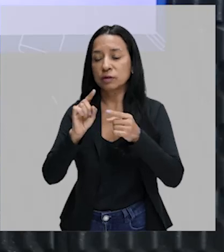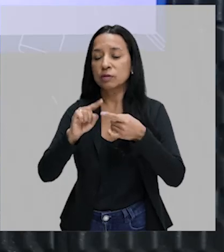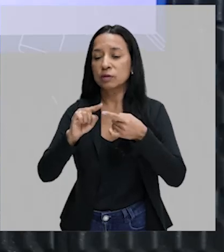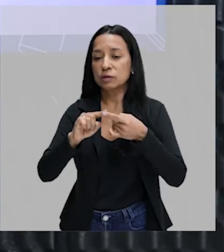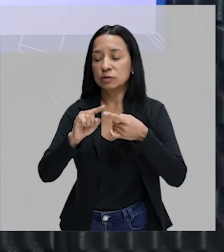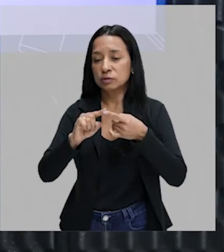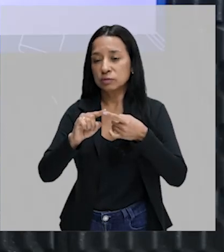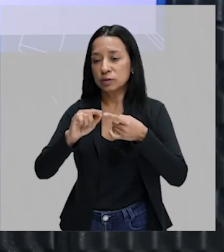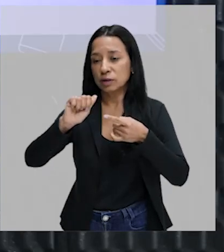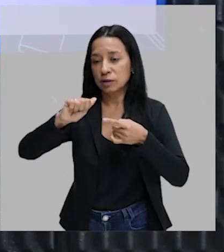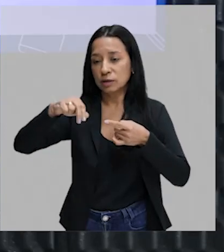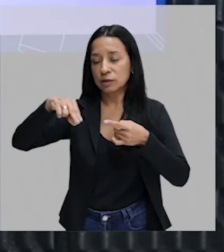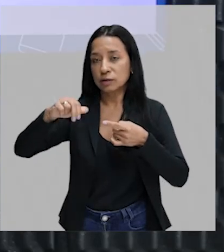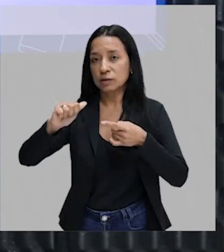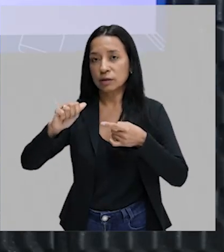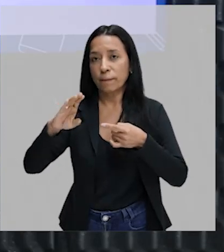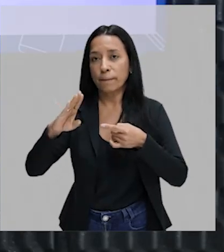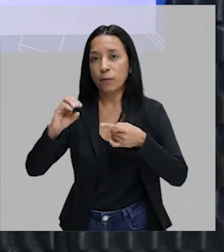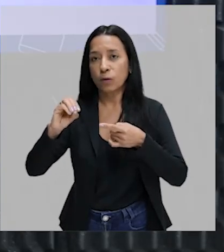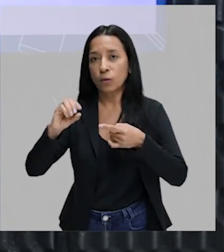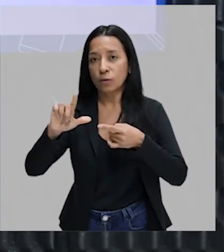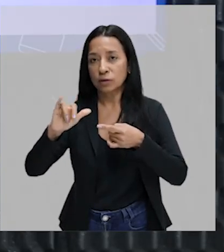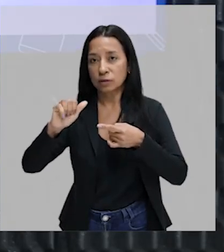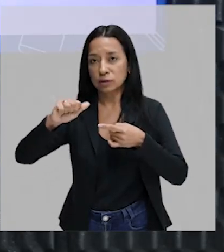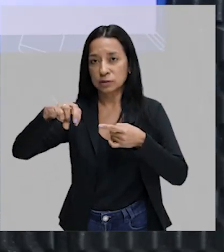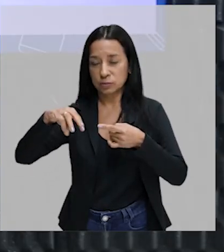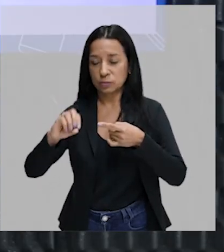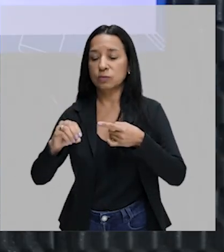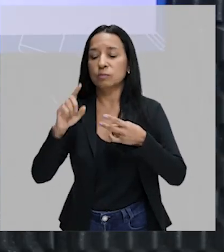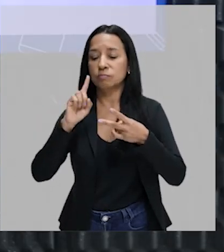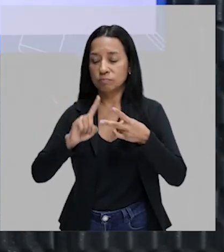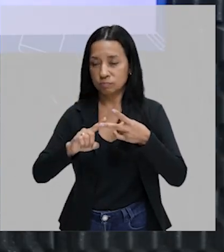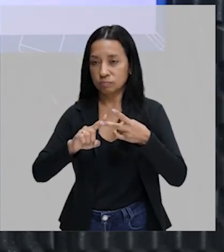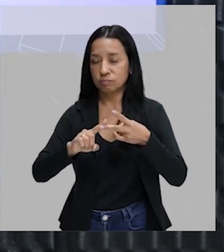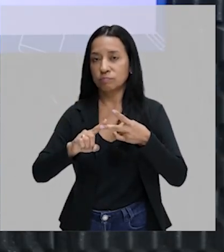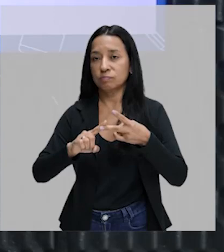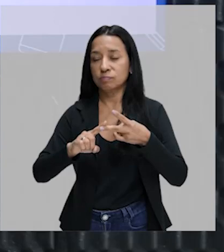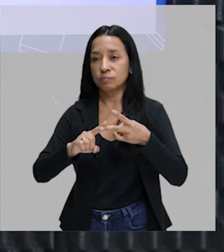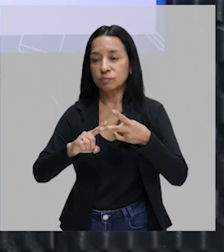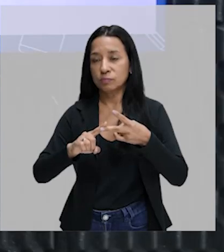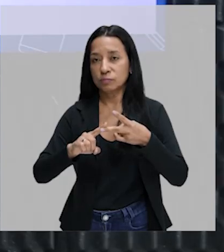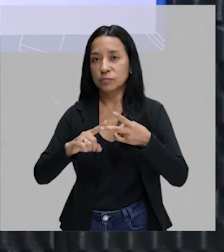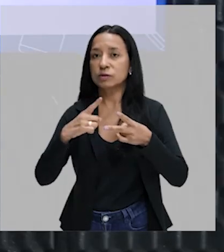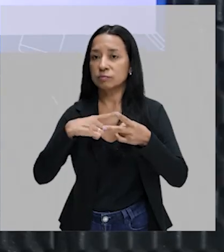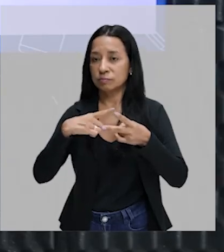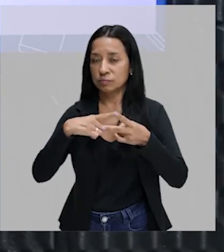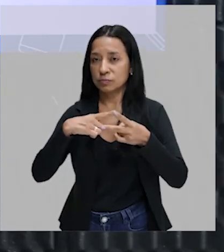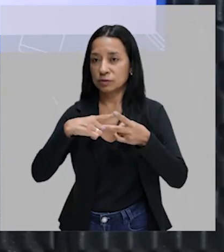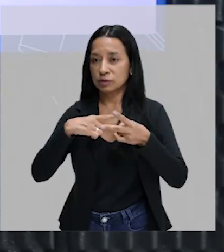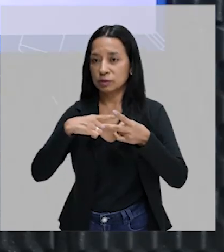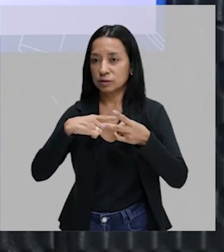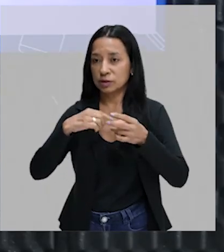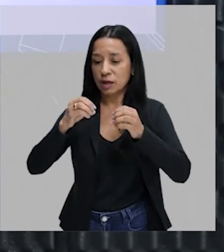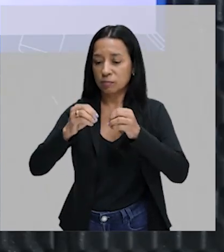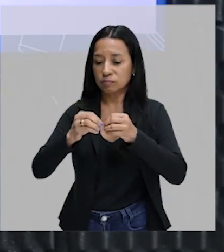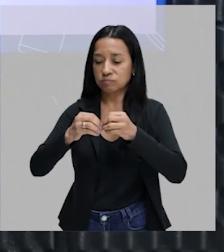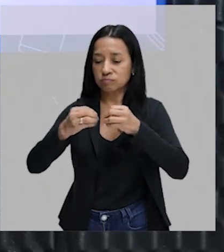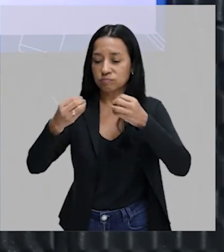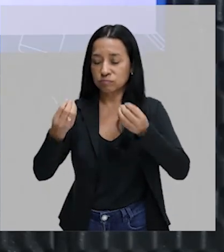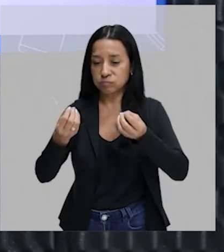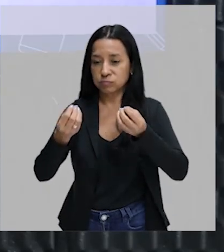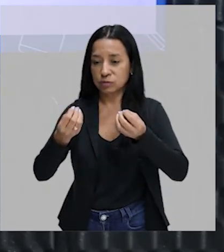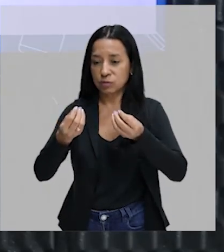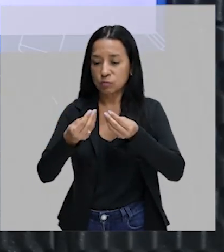de anabolismo. E existem reações químicas onde ocorre a quebra de substâncias